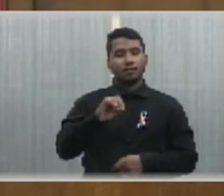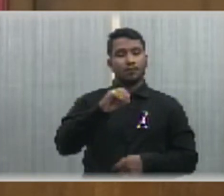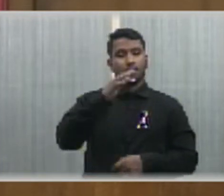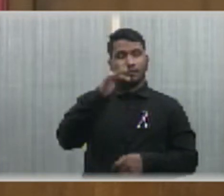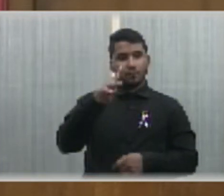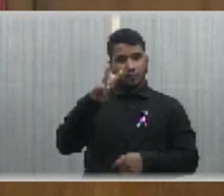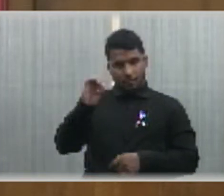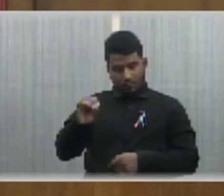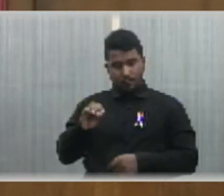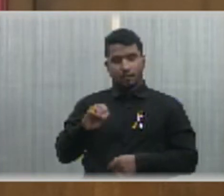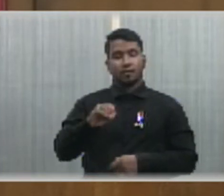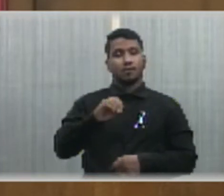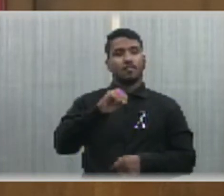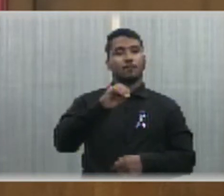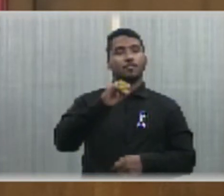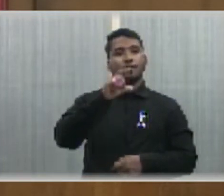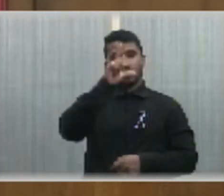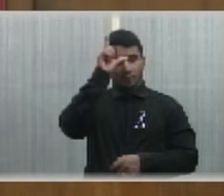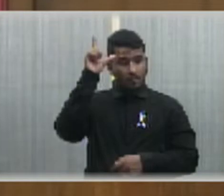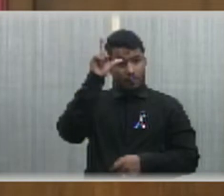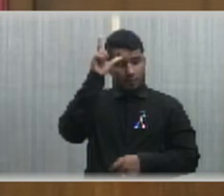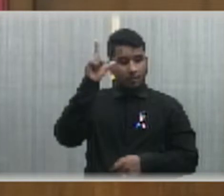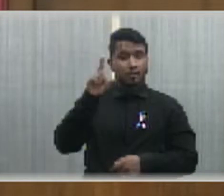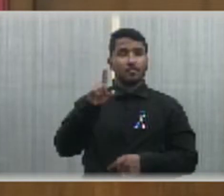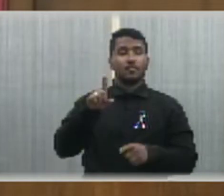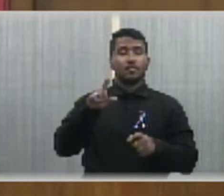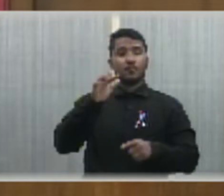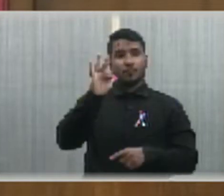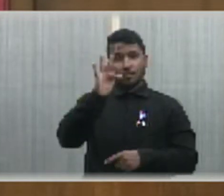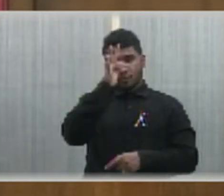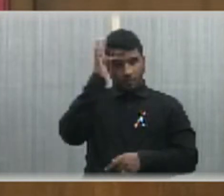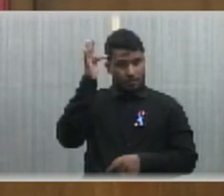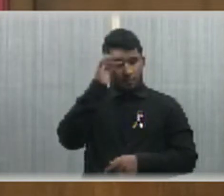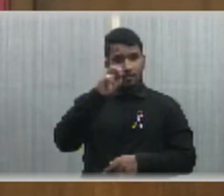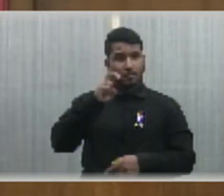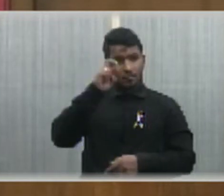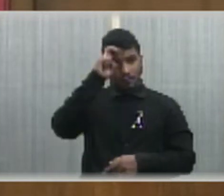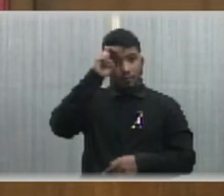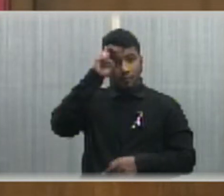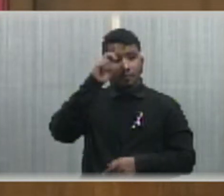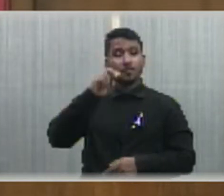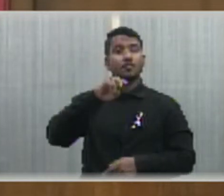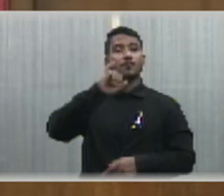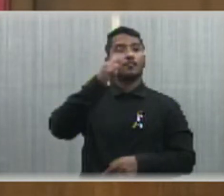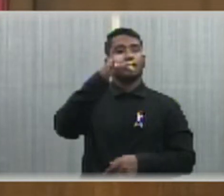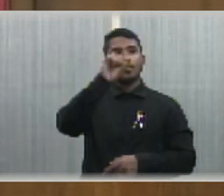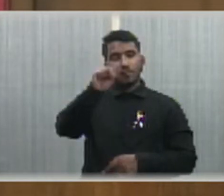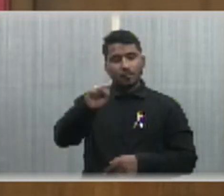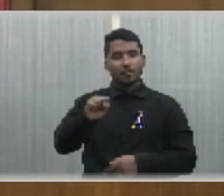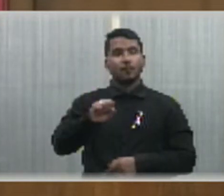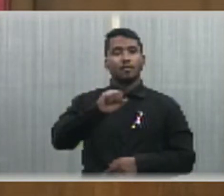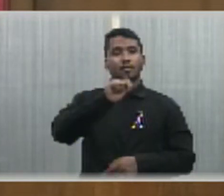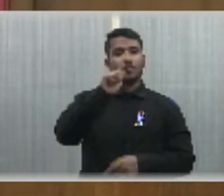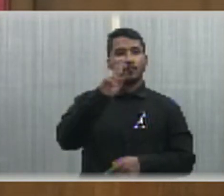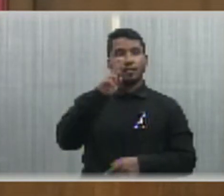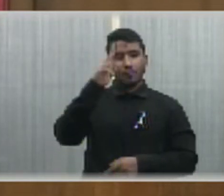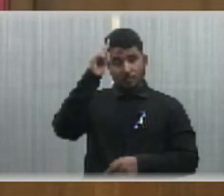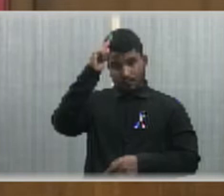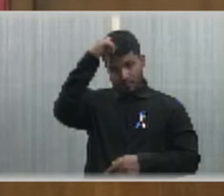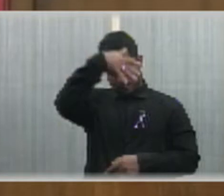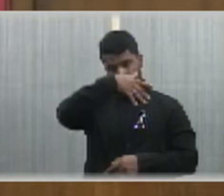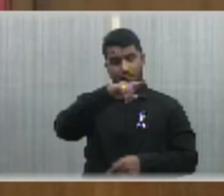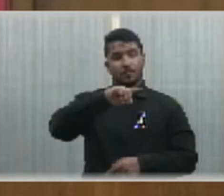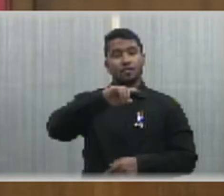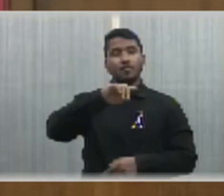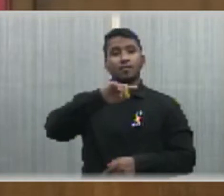Flávio Nogueira Júnior, Francisco Lima, Franzé Silva, Georgiano Neto, Gessivaldo Isaías, Gustavo Neiva,